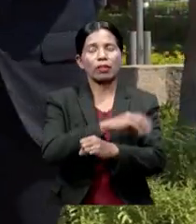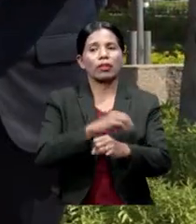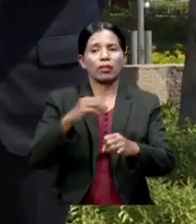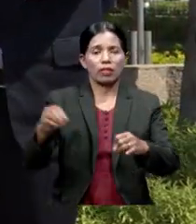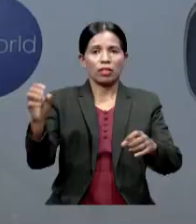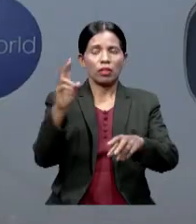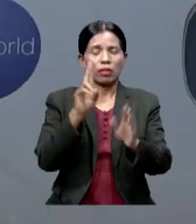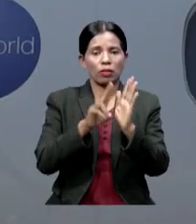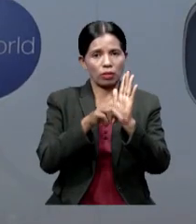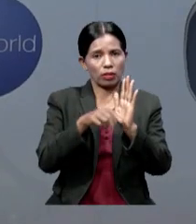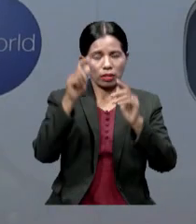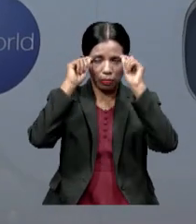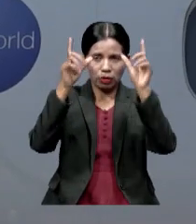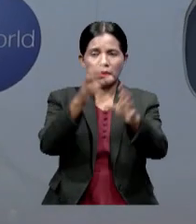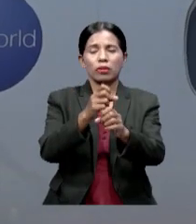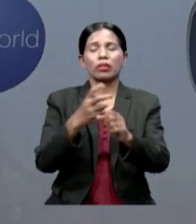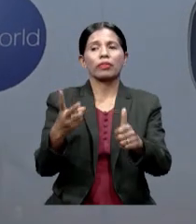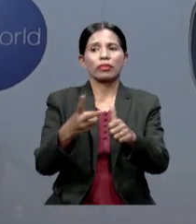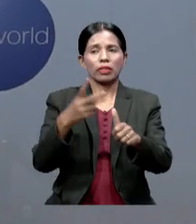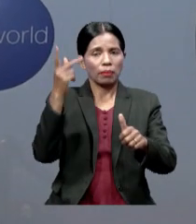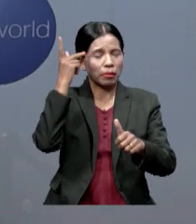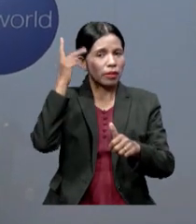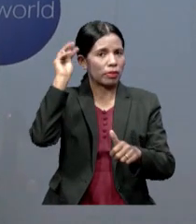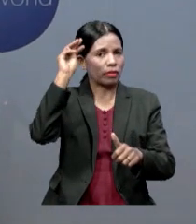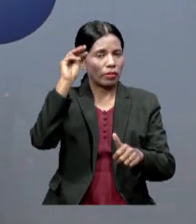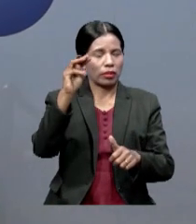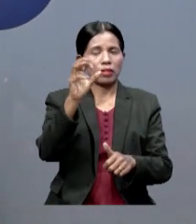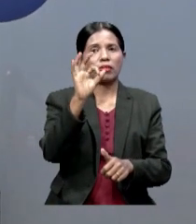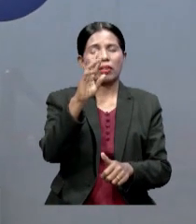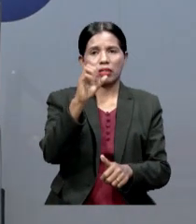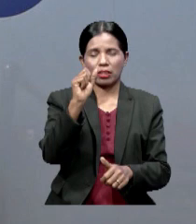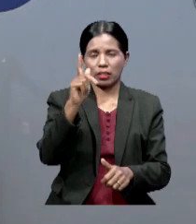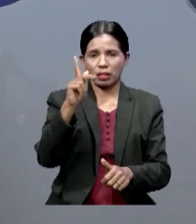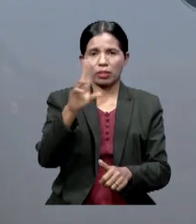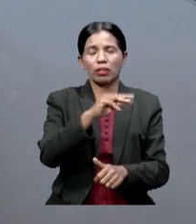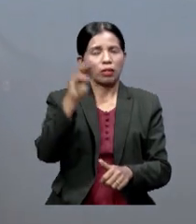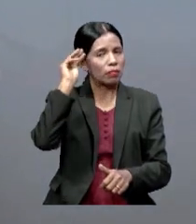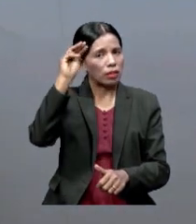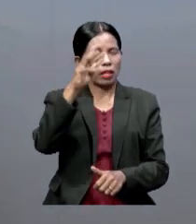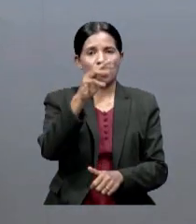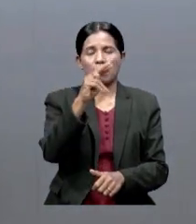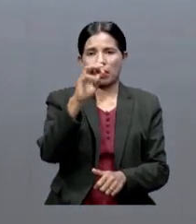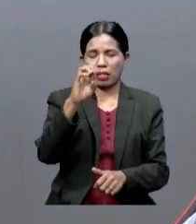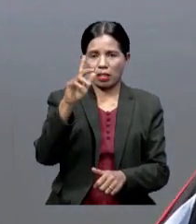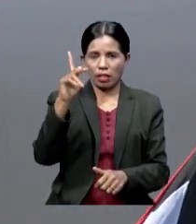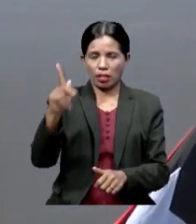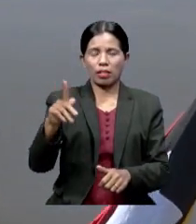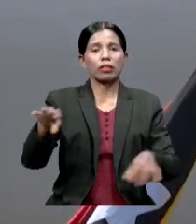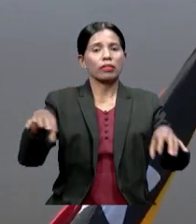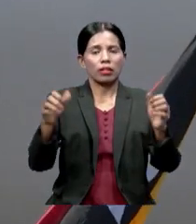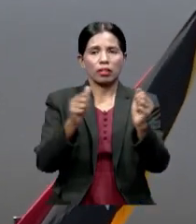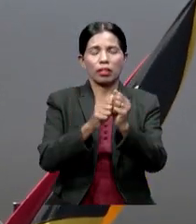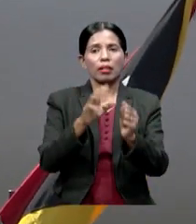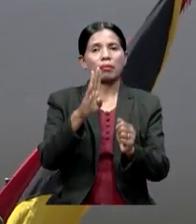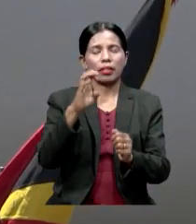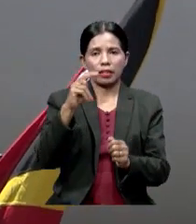Timor-Leste, nós temos o vice-primeiro-ministro Francisco Calboarelai, no ministro de Negócios Estrangeiros e Cooperação, Bendito